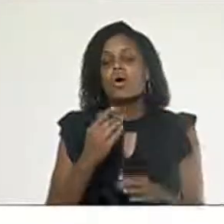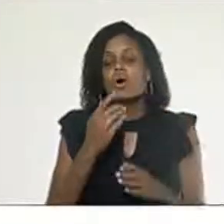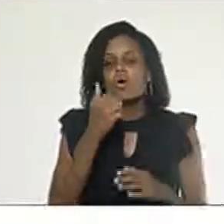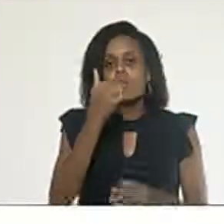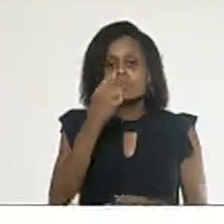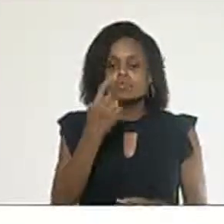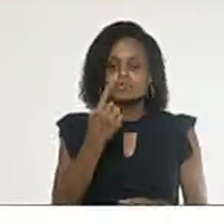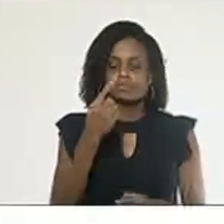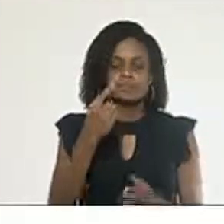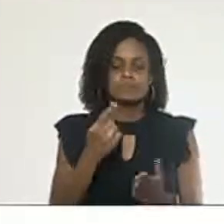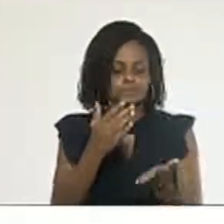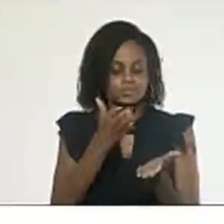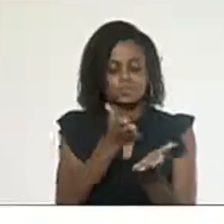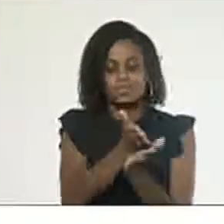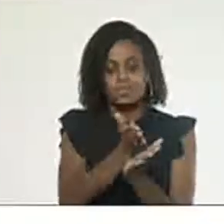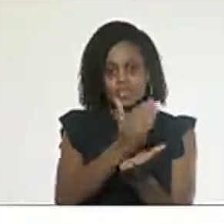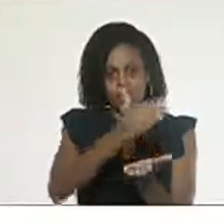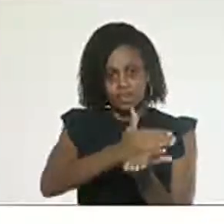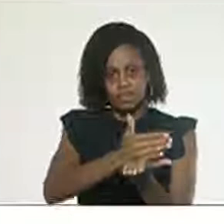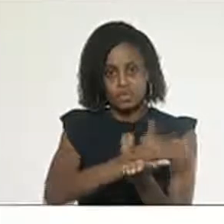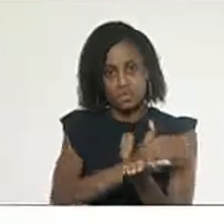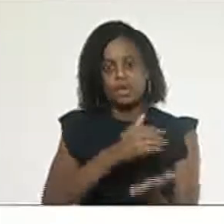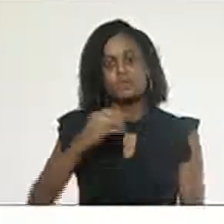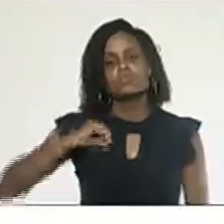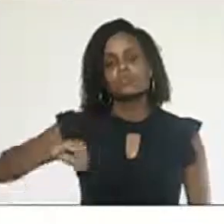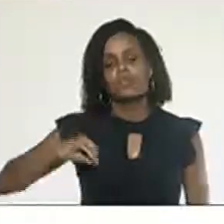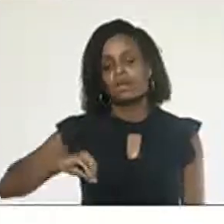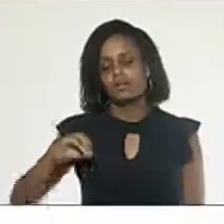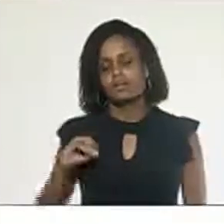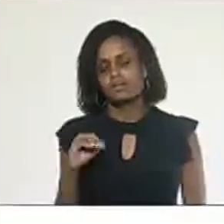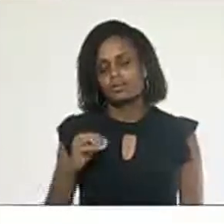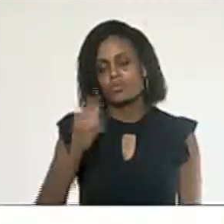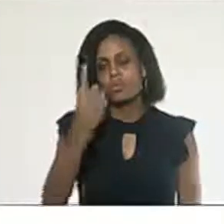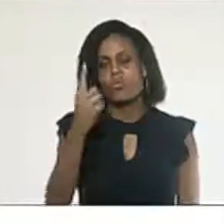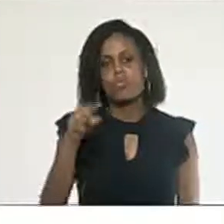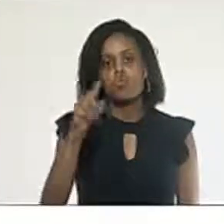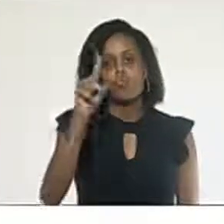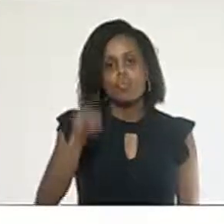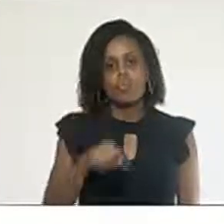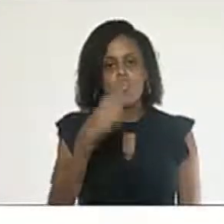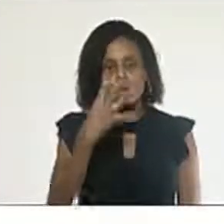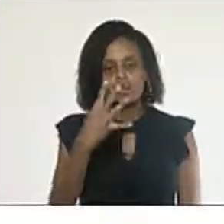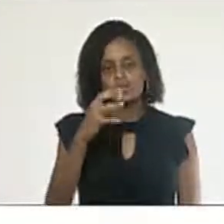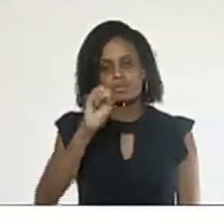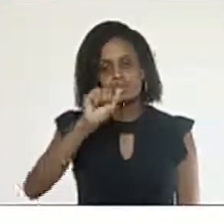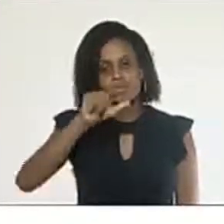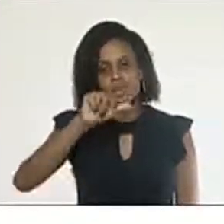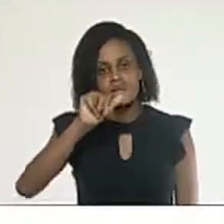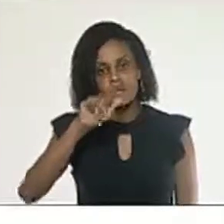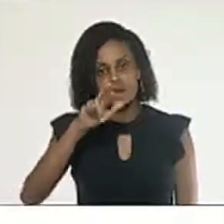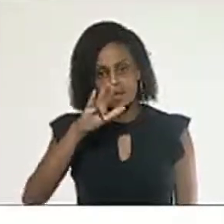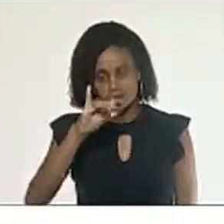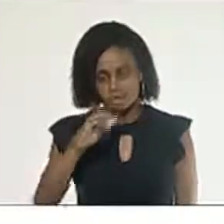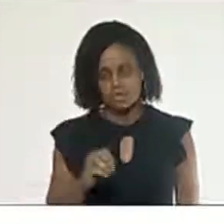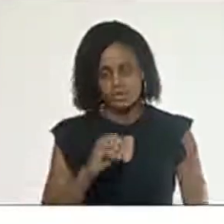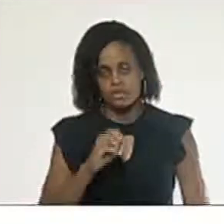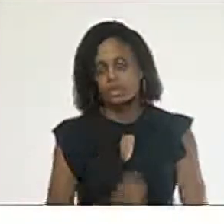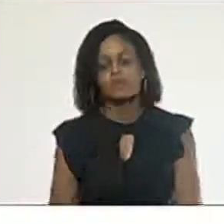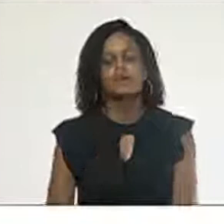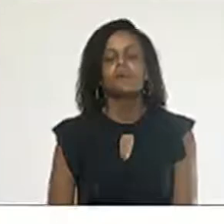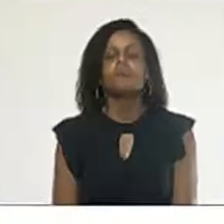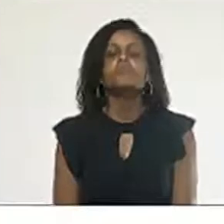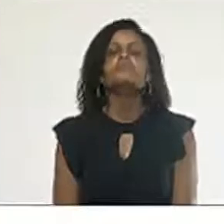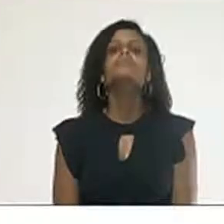presidente, são as mais atingidas pelo BPC, porque 70% do benefício